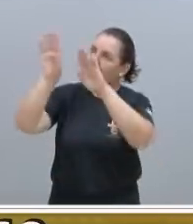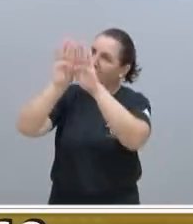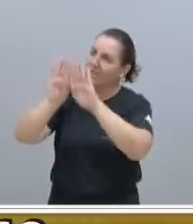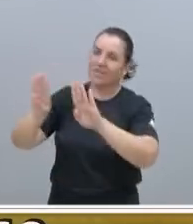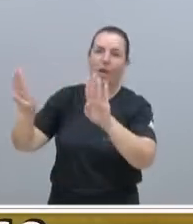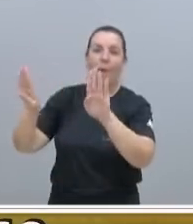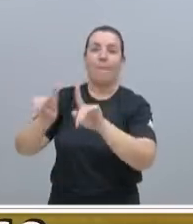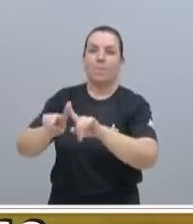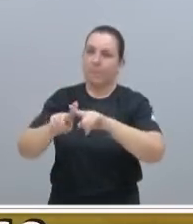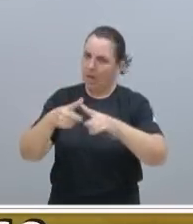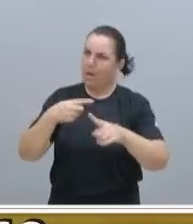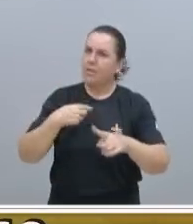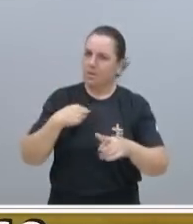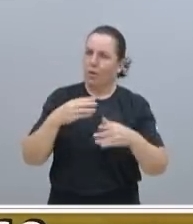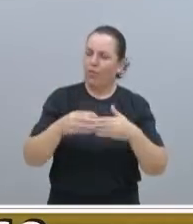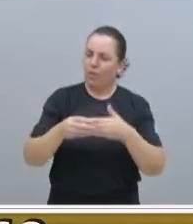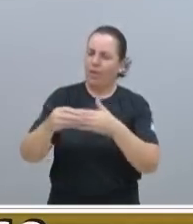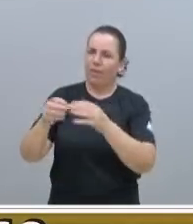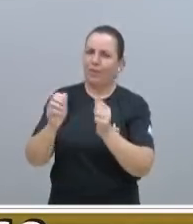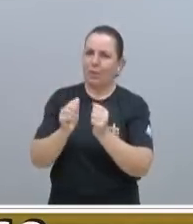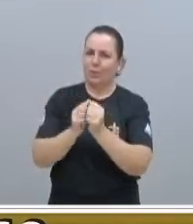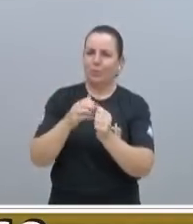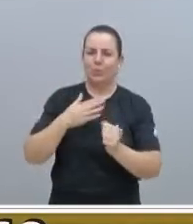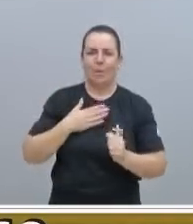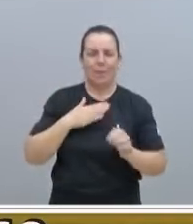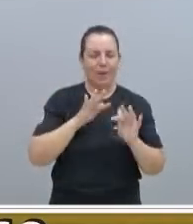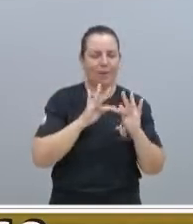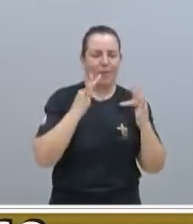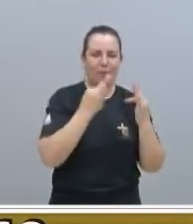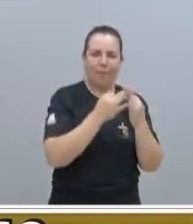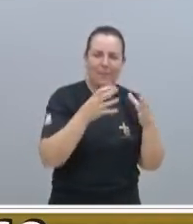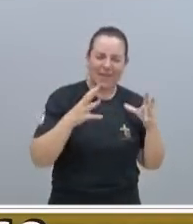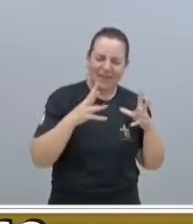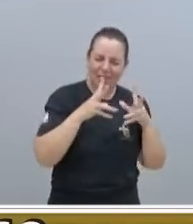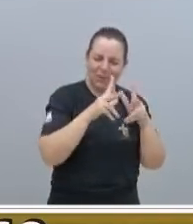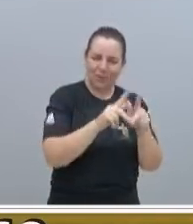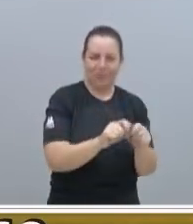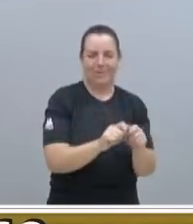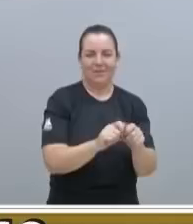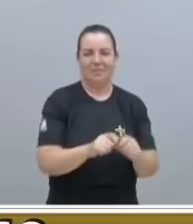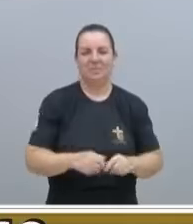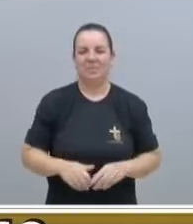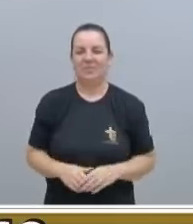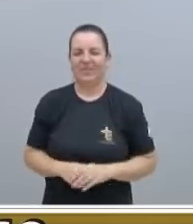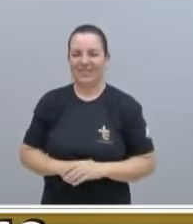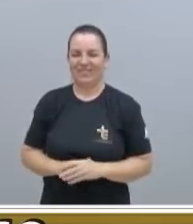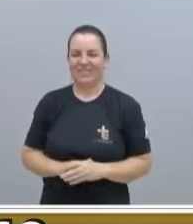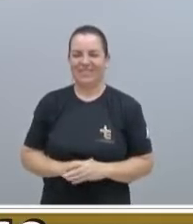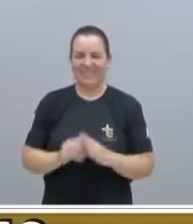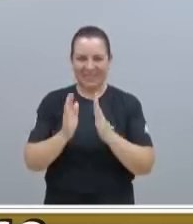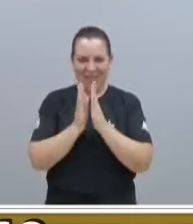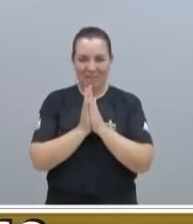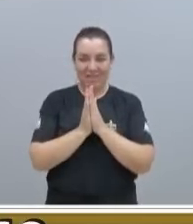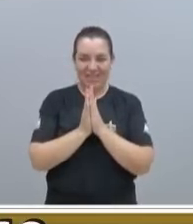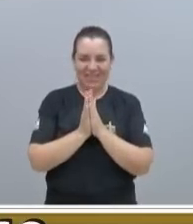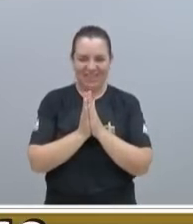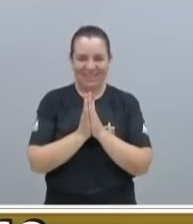para o céu mas vou levar toda minha família amém